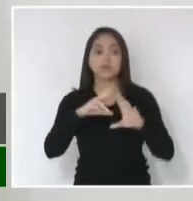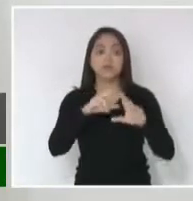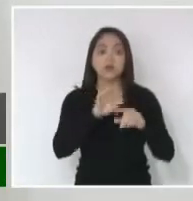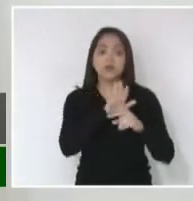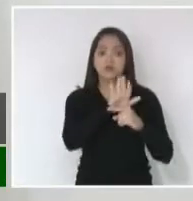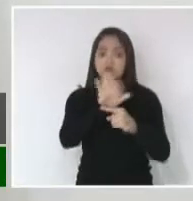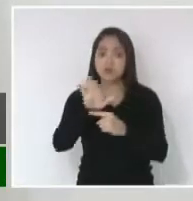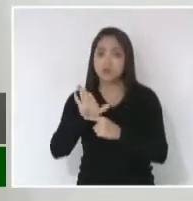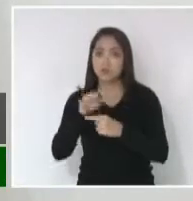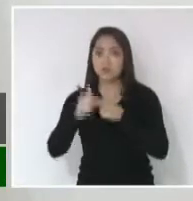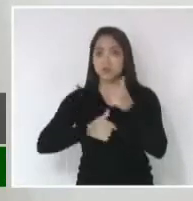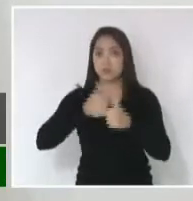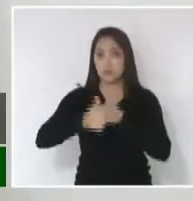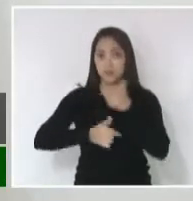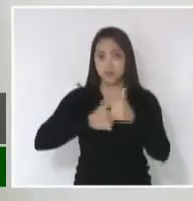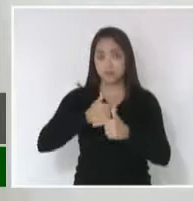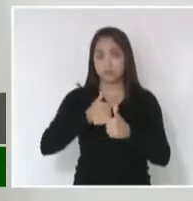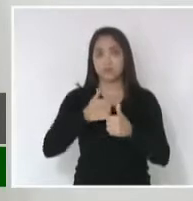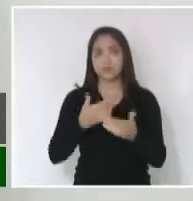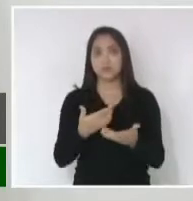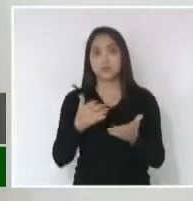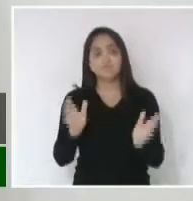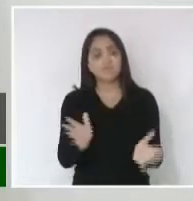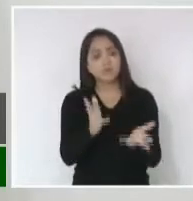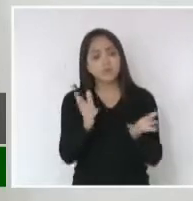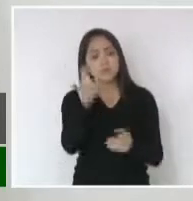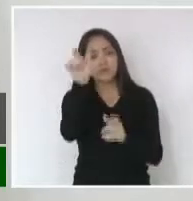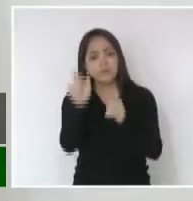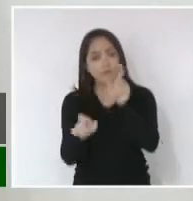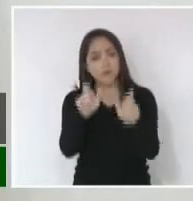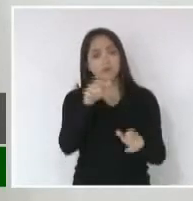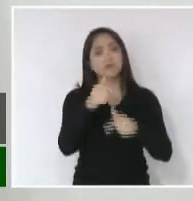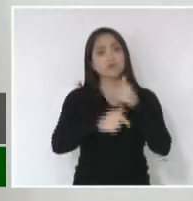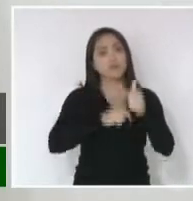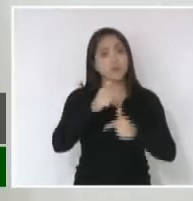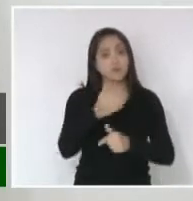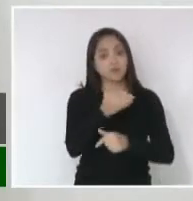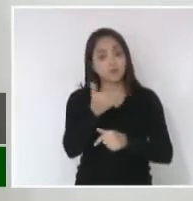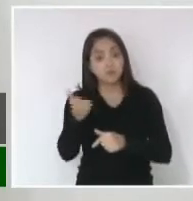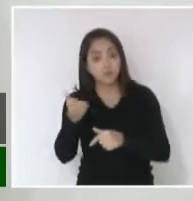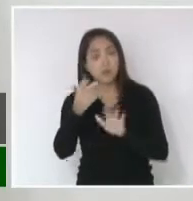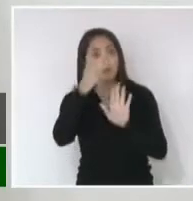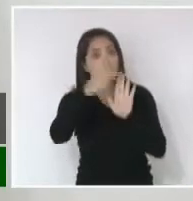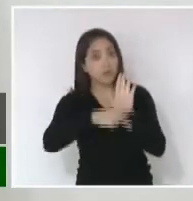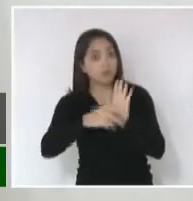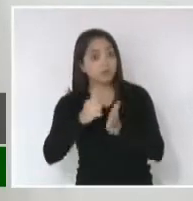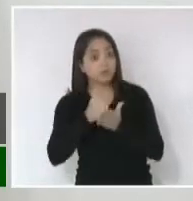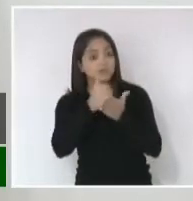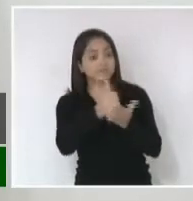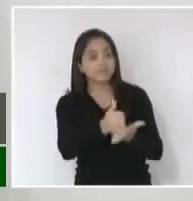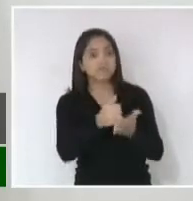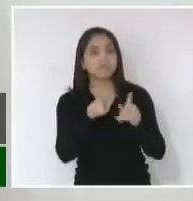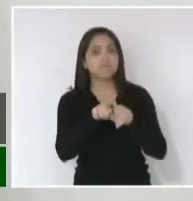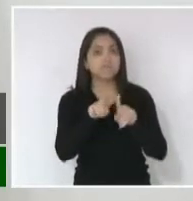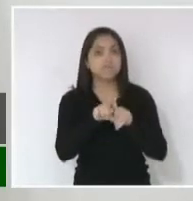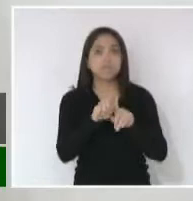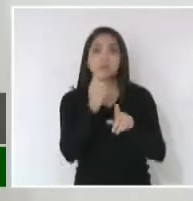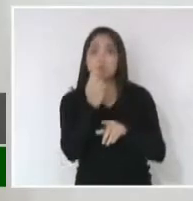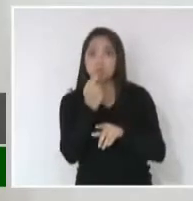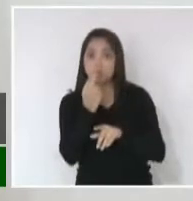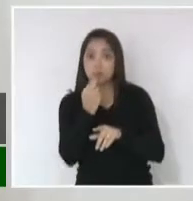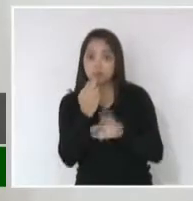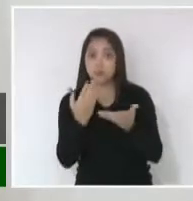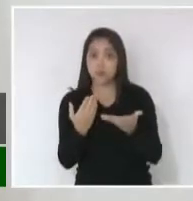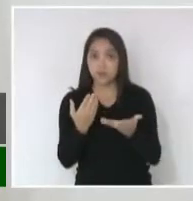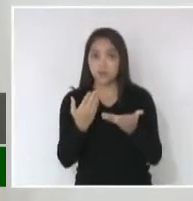da indústria nacional. Motivar o trabalhador, proporcionar a ele programas de suporte nutricional e campanhas